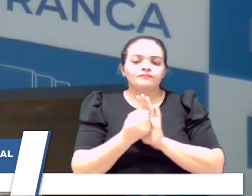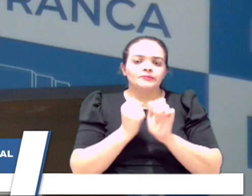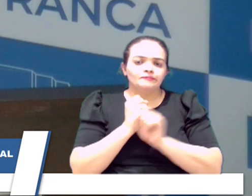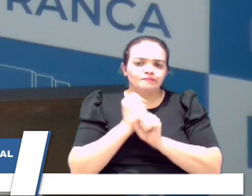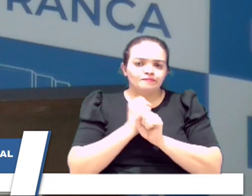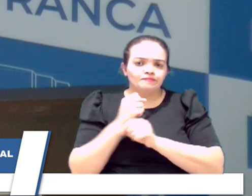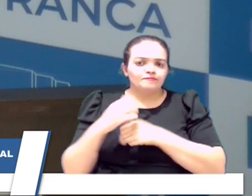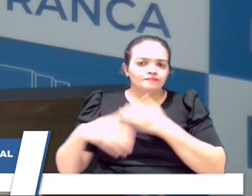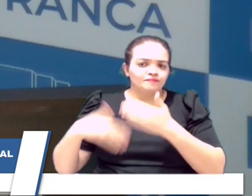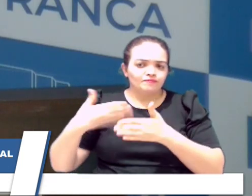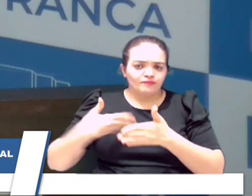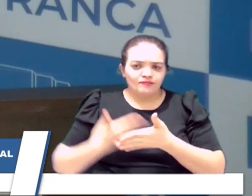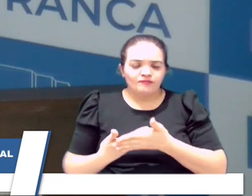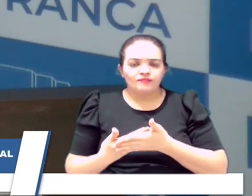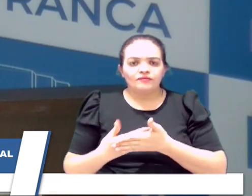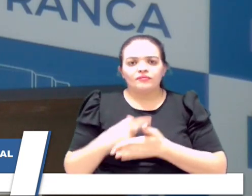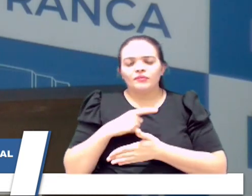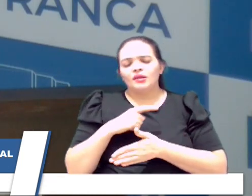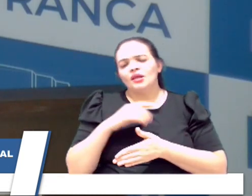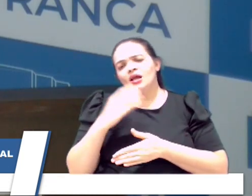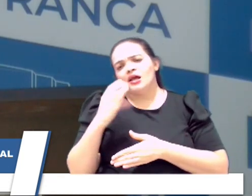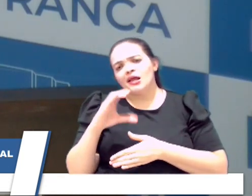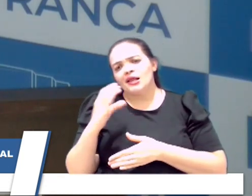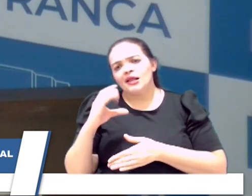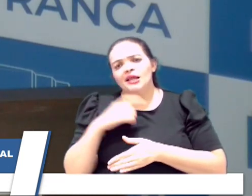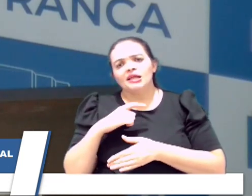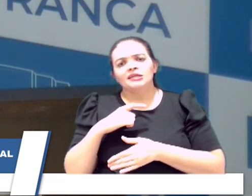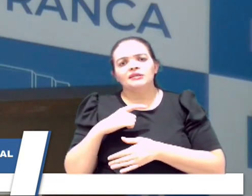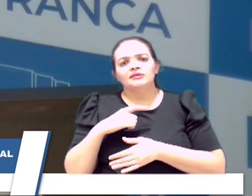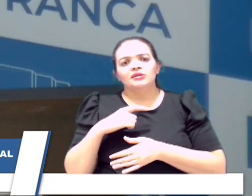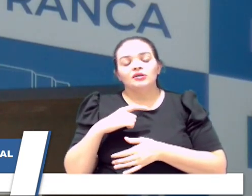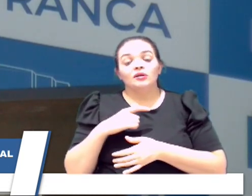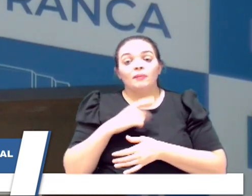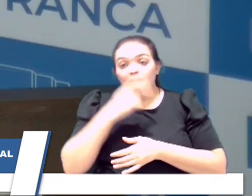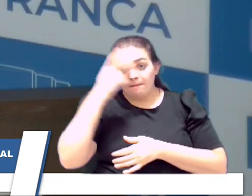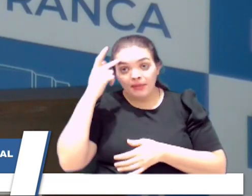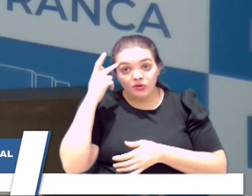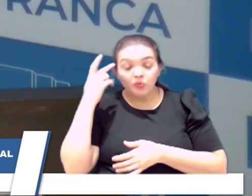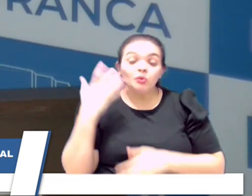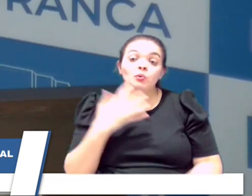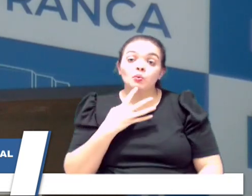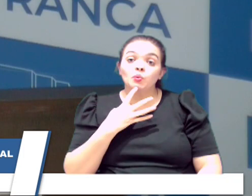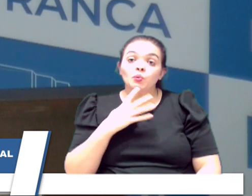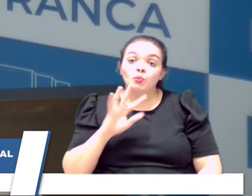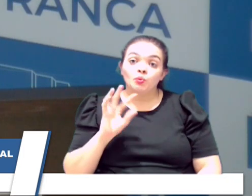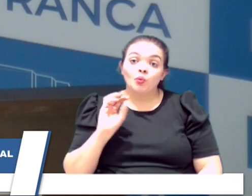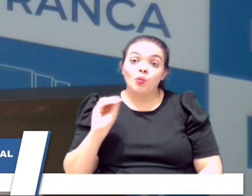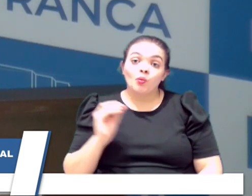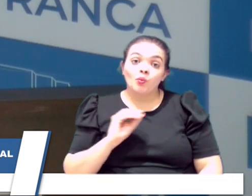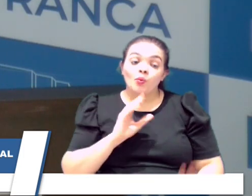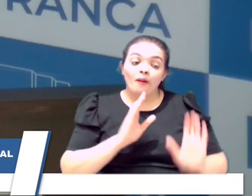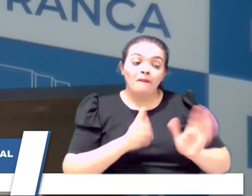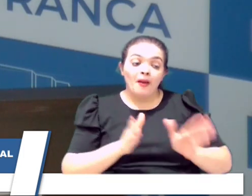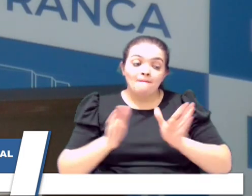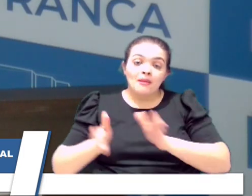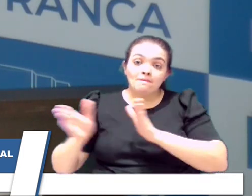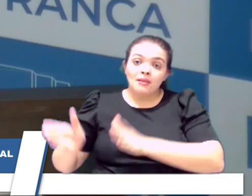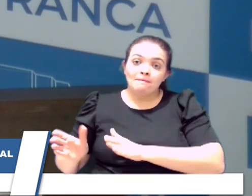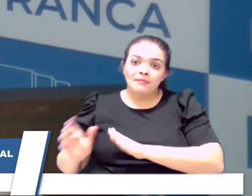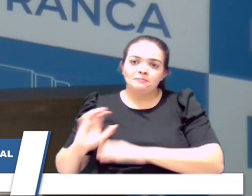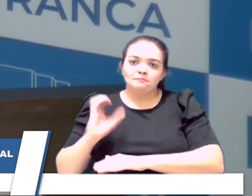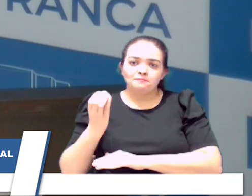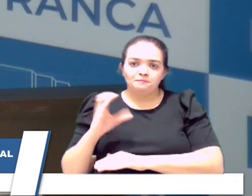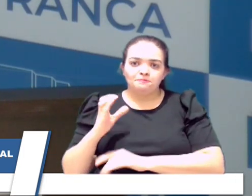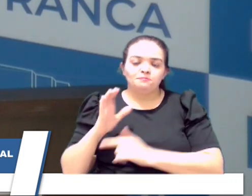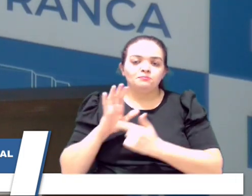ciência passou por um questionamento, infelizmente por pessoas que não sabem como que funciona o processo científico, e isso